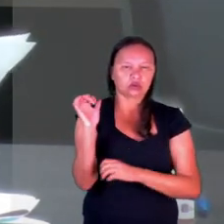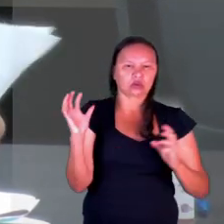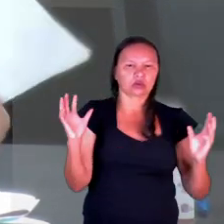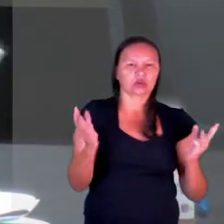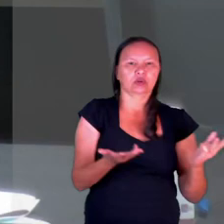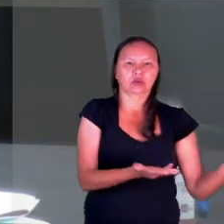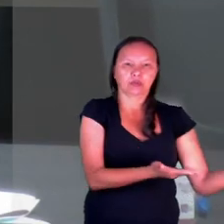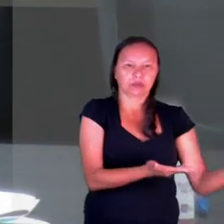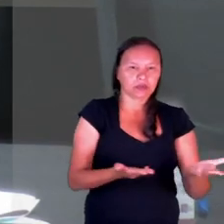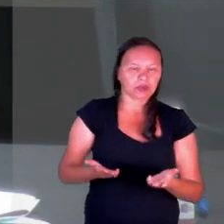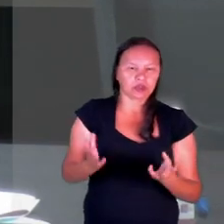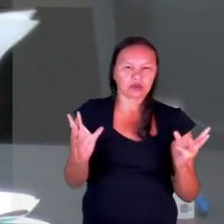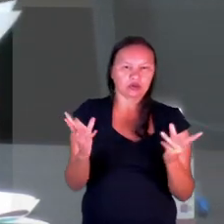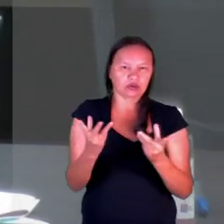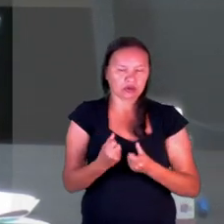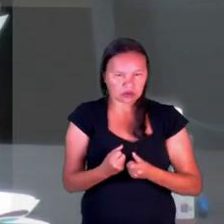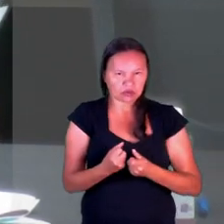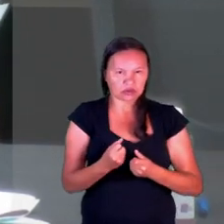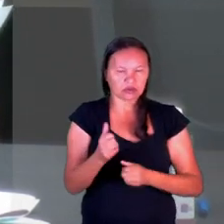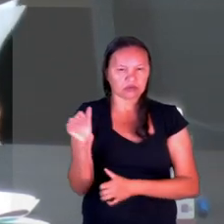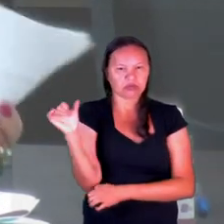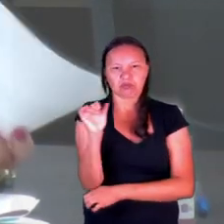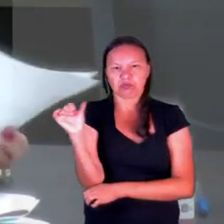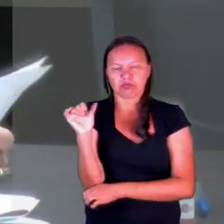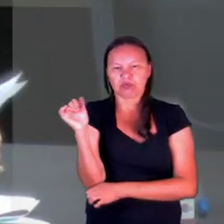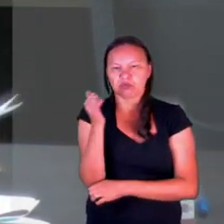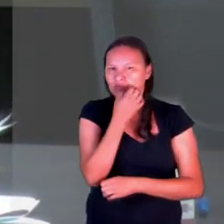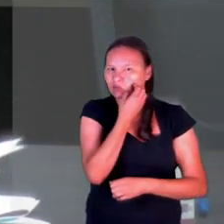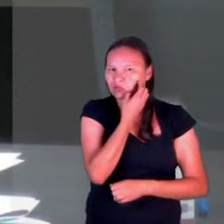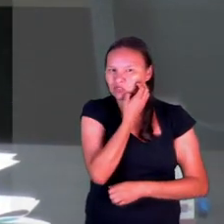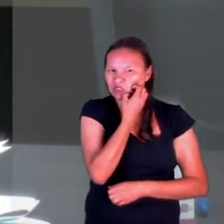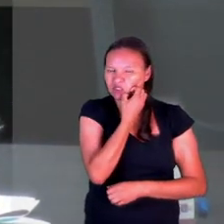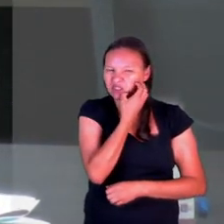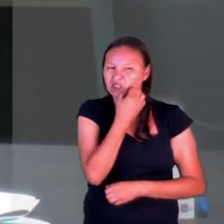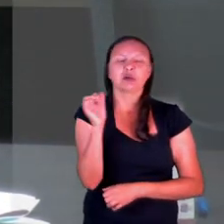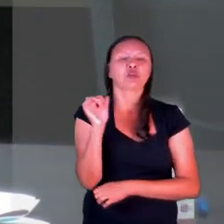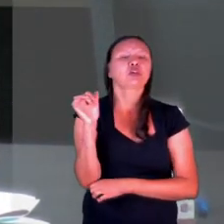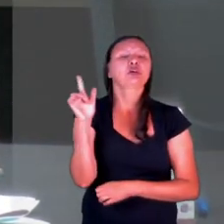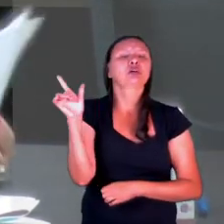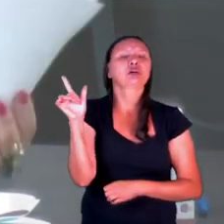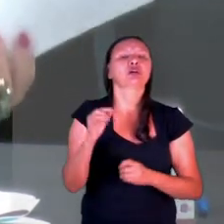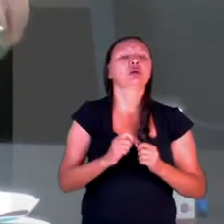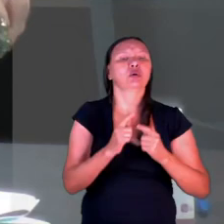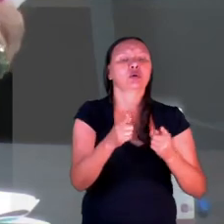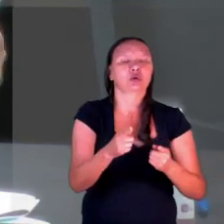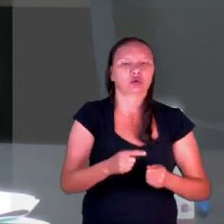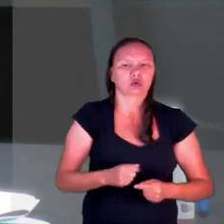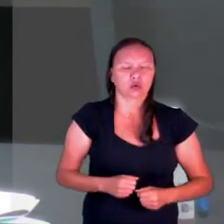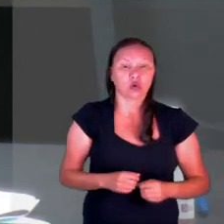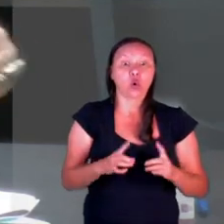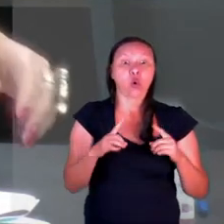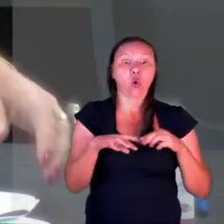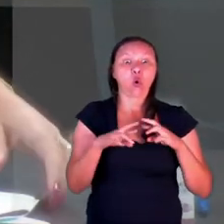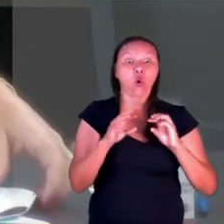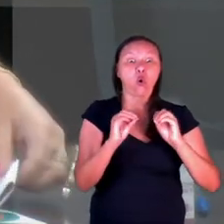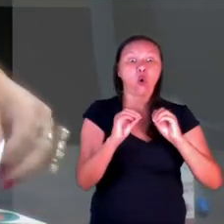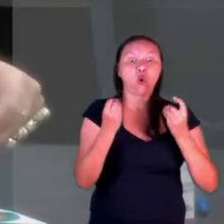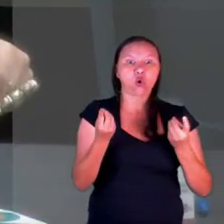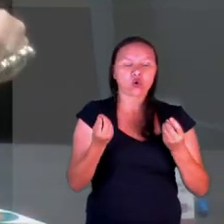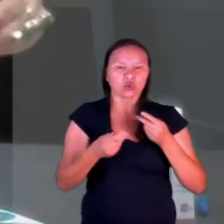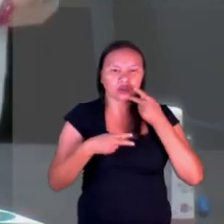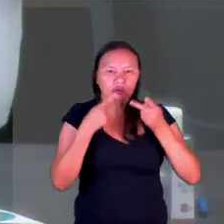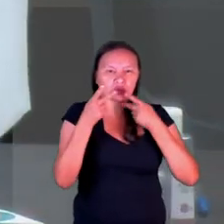tenho como ler o link tá então a gente pode botar o link no chat tá outra coisa que eu já tinha esquecido de